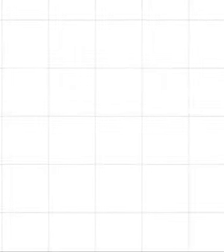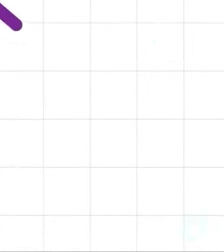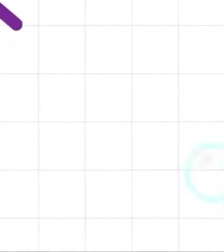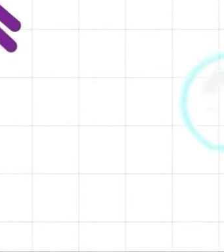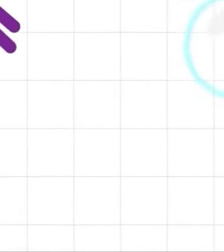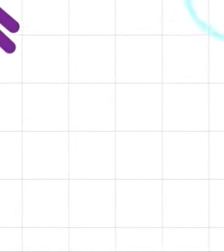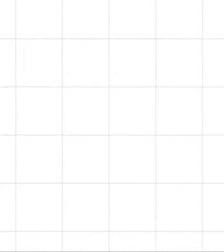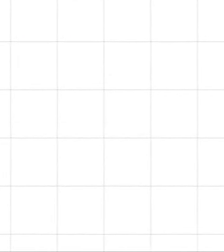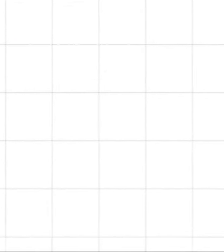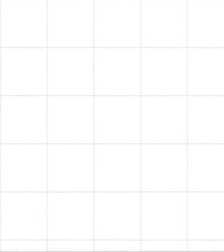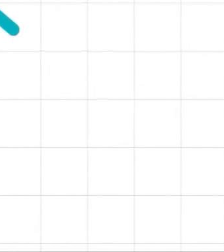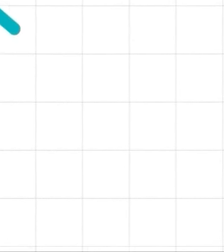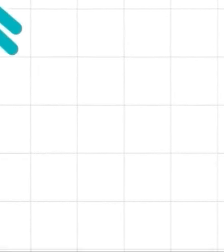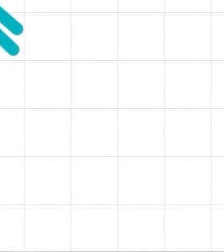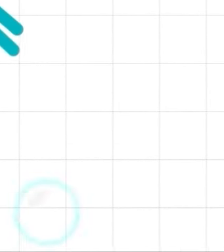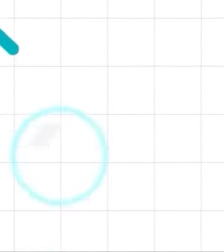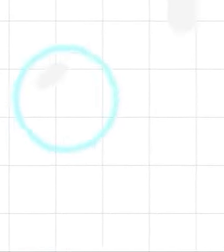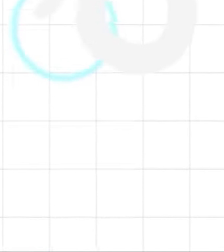C